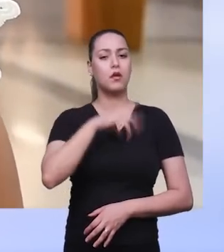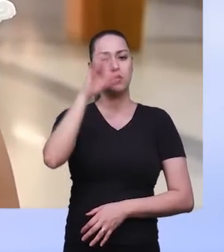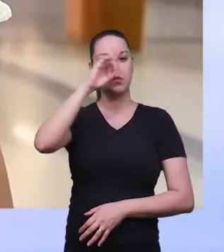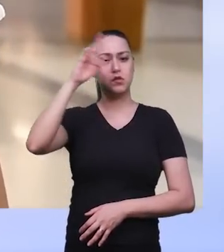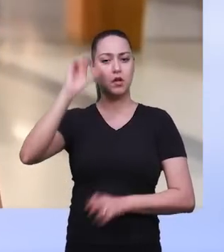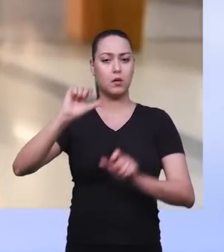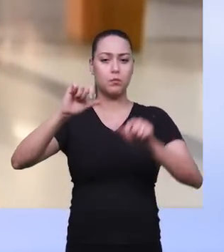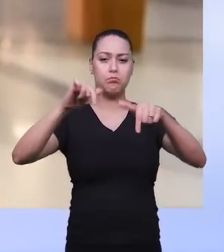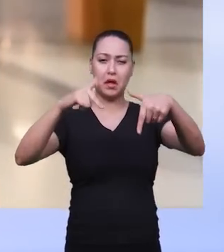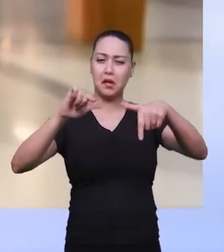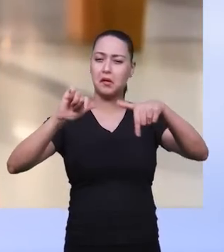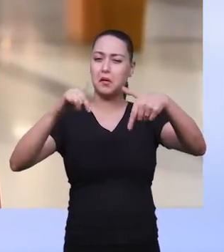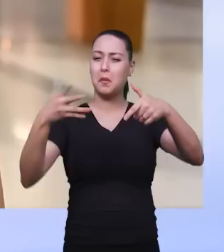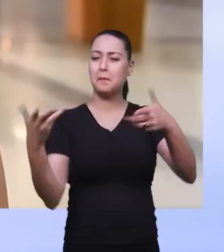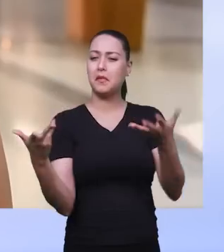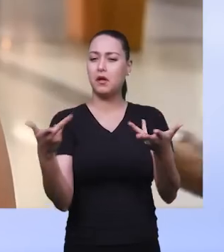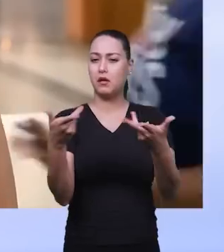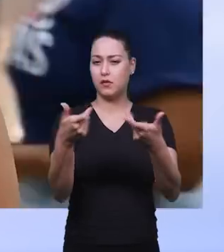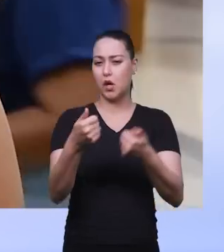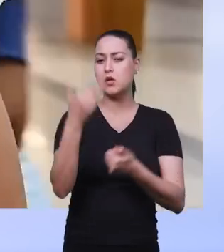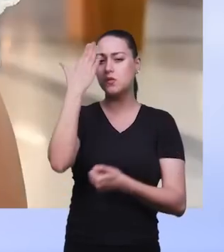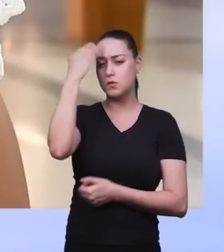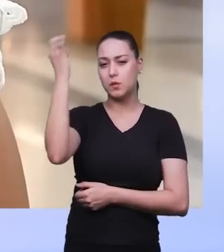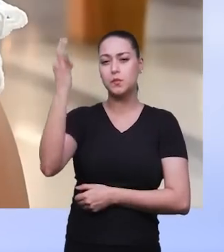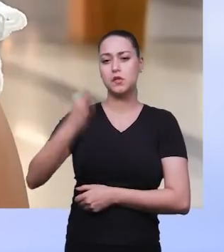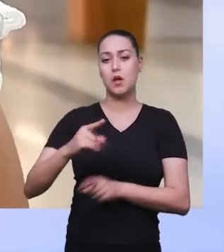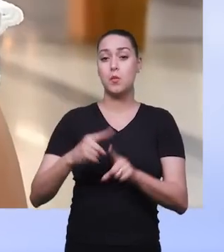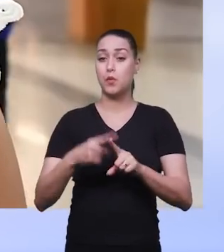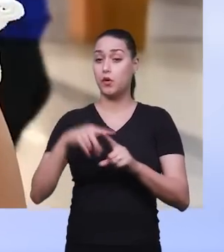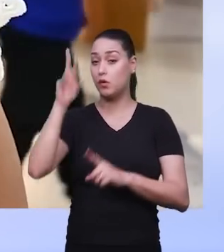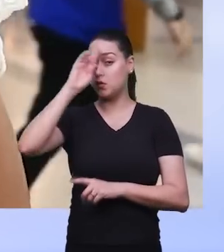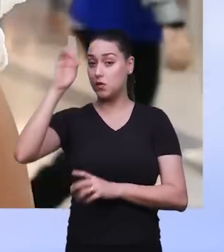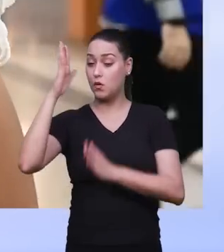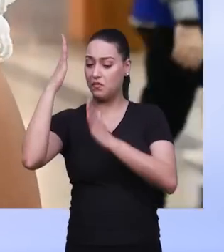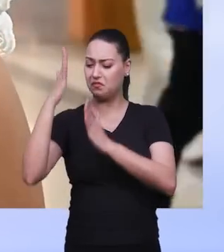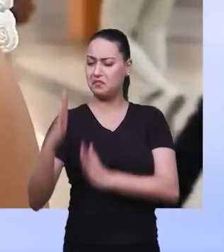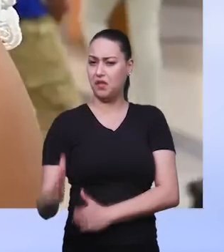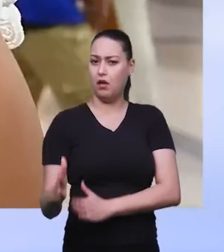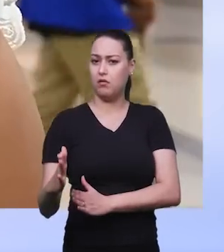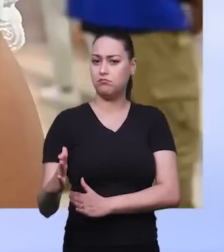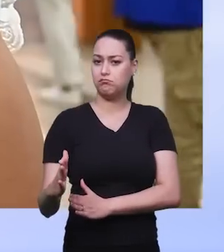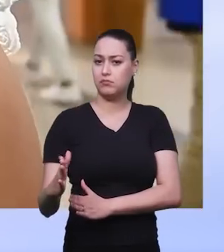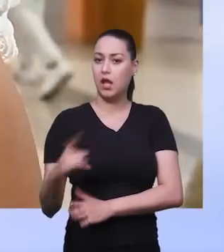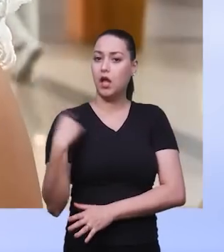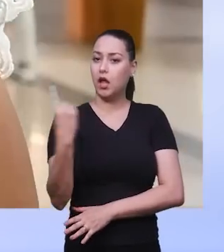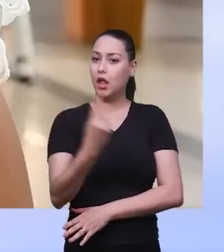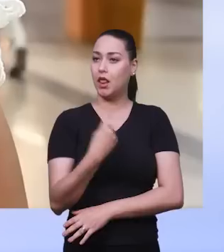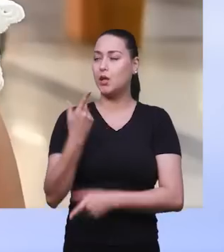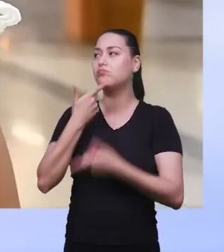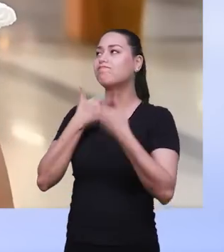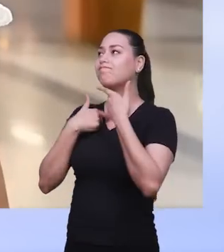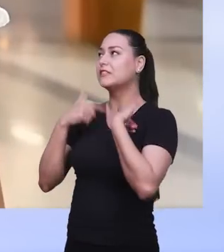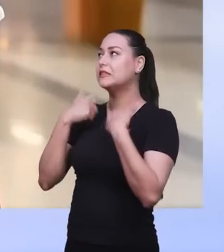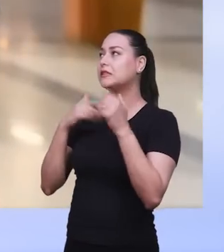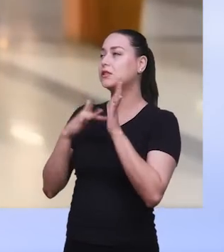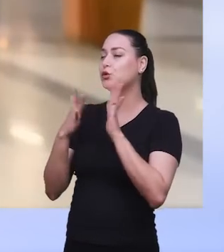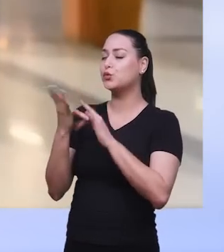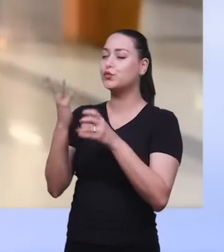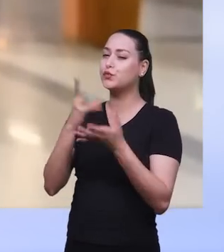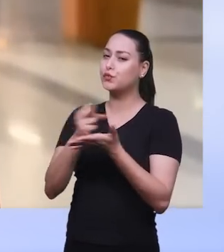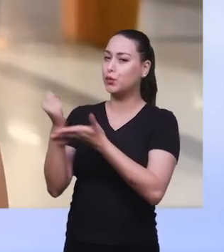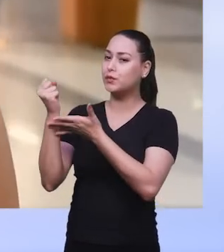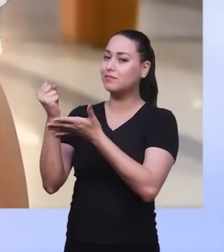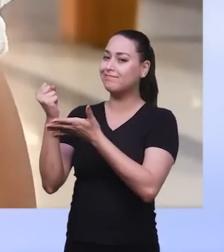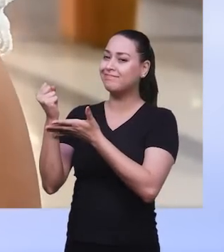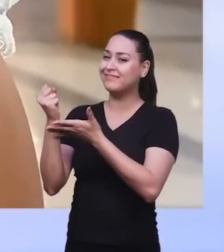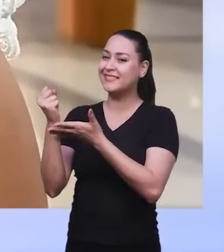falou grandemente com cada um, eu tenho certeza disso, porque o Senhor é fiel. E nós da igreja, nós ansiamos a volta do Senhor, né?